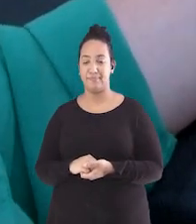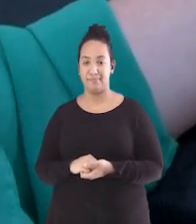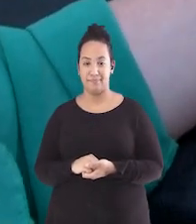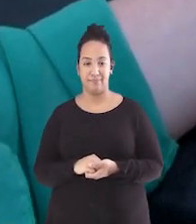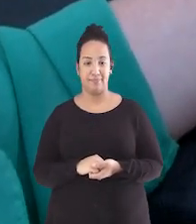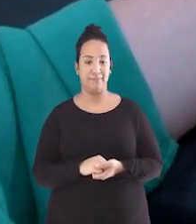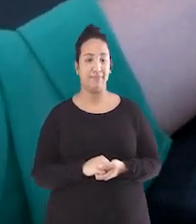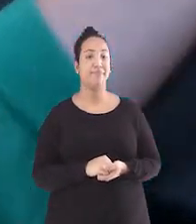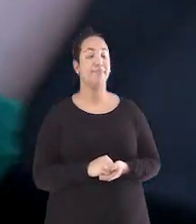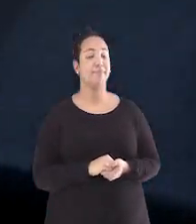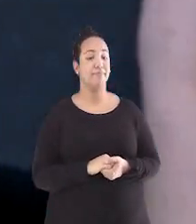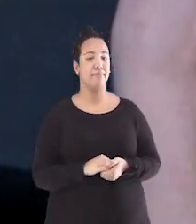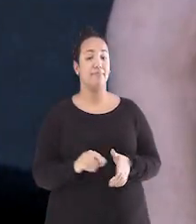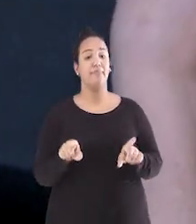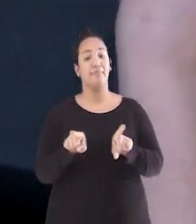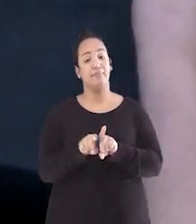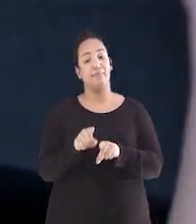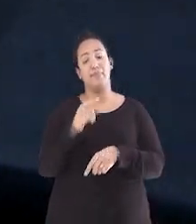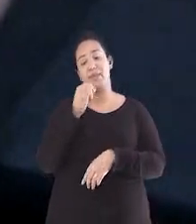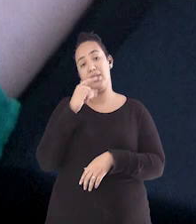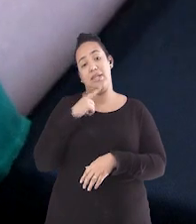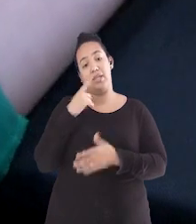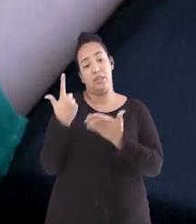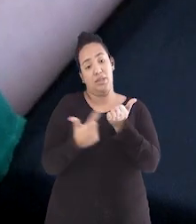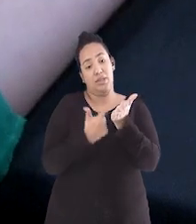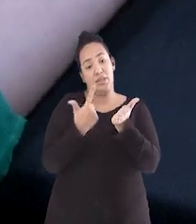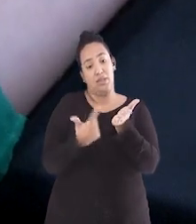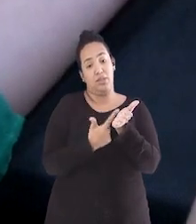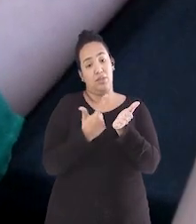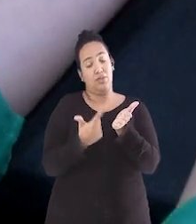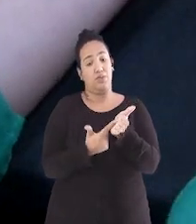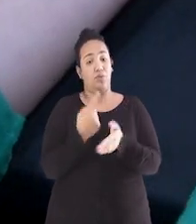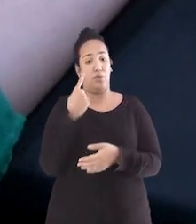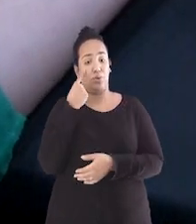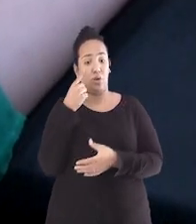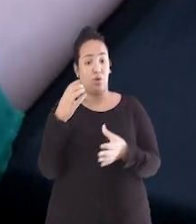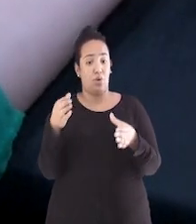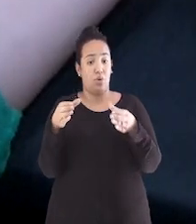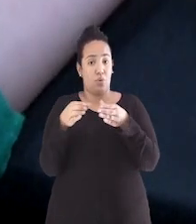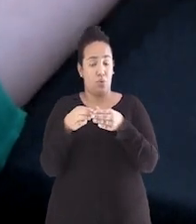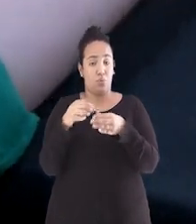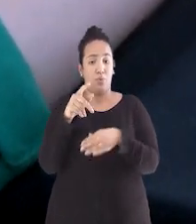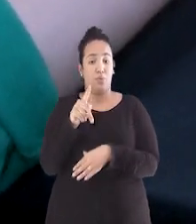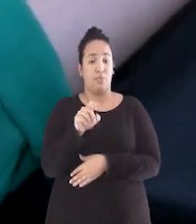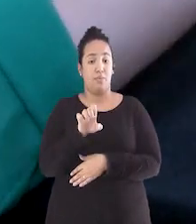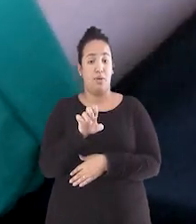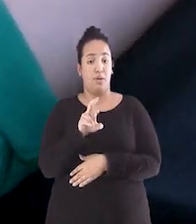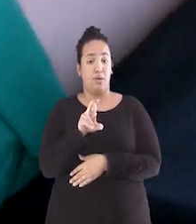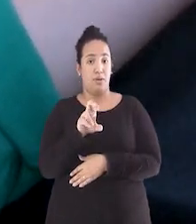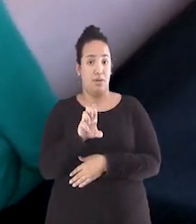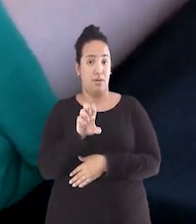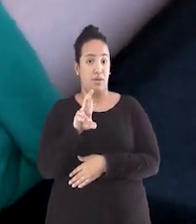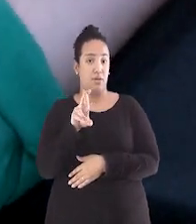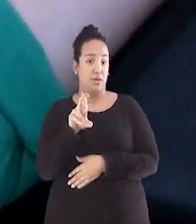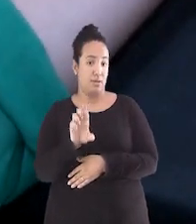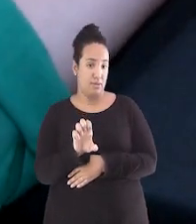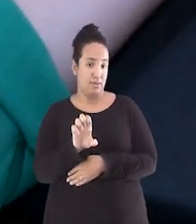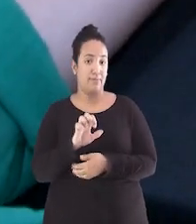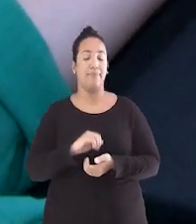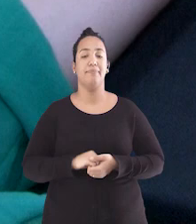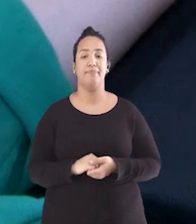E nós também encontramos em livros assim, ó. Este é da Turma do Pererê.